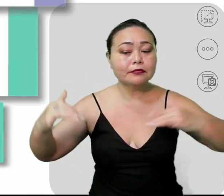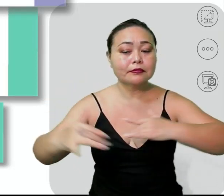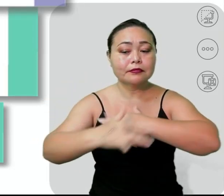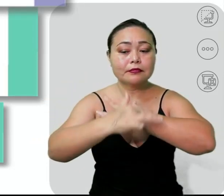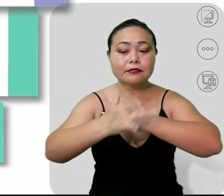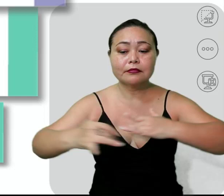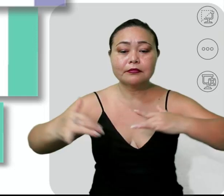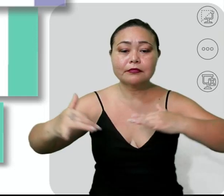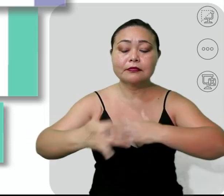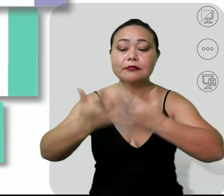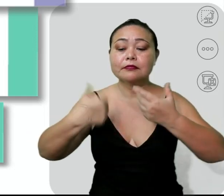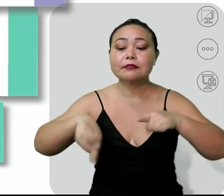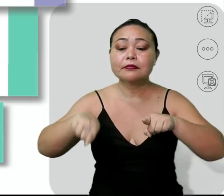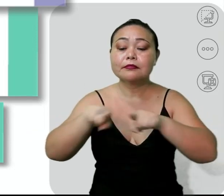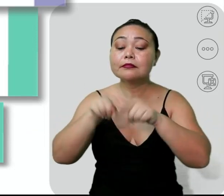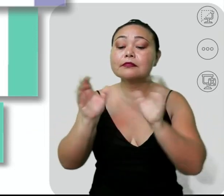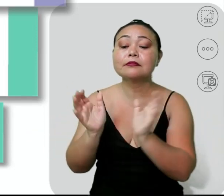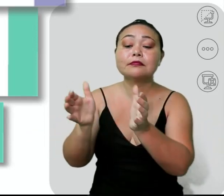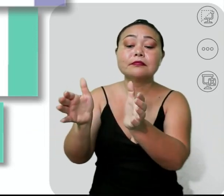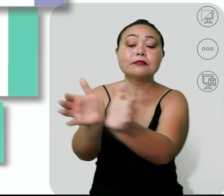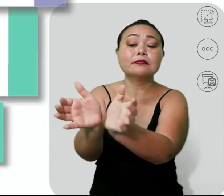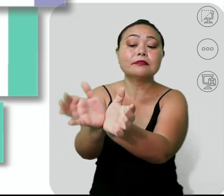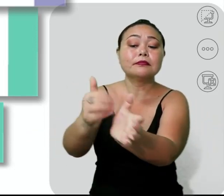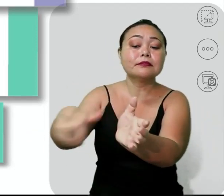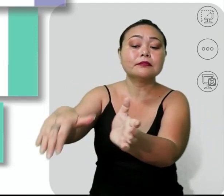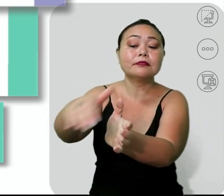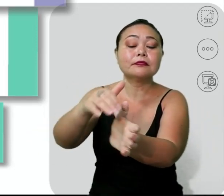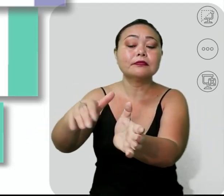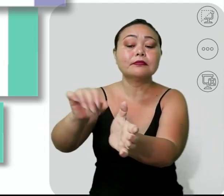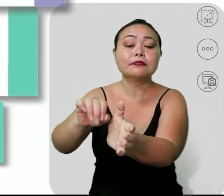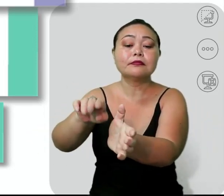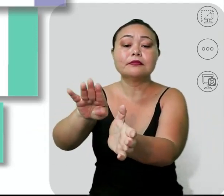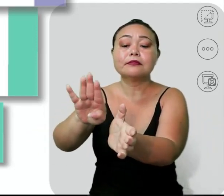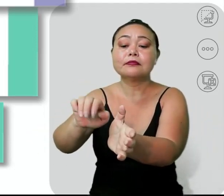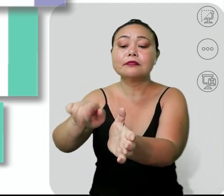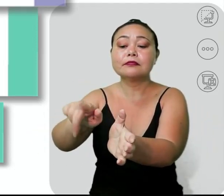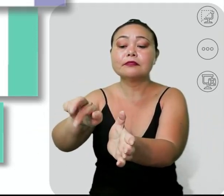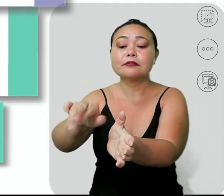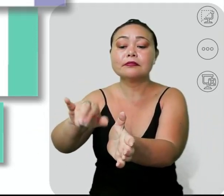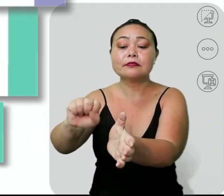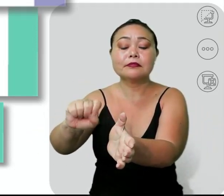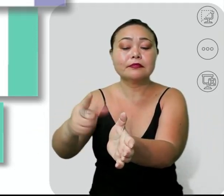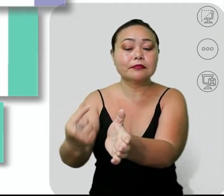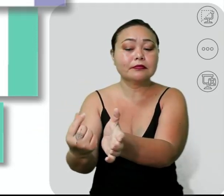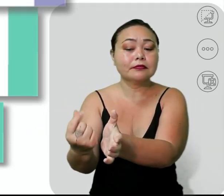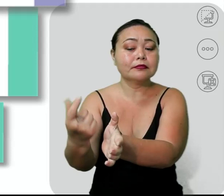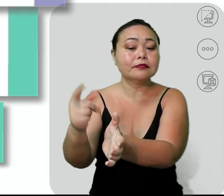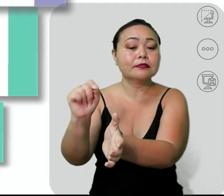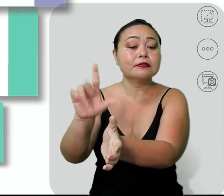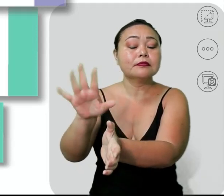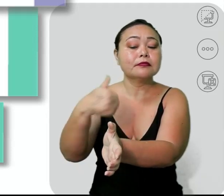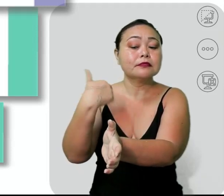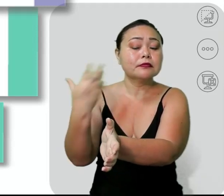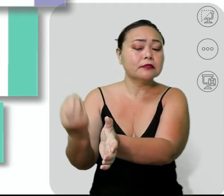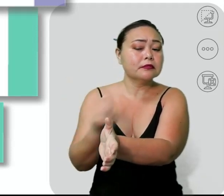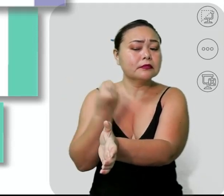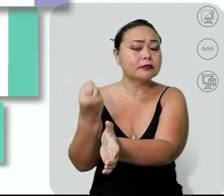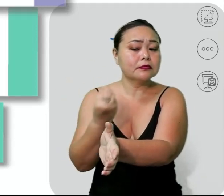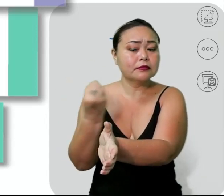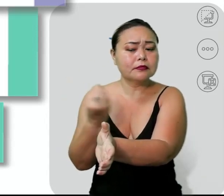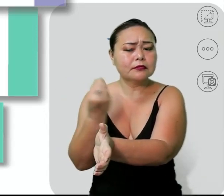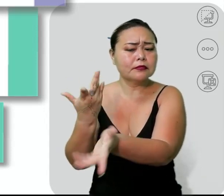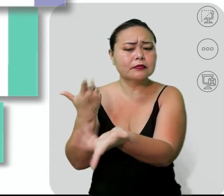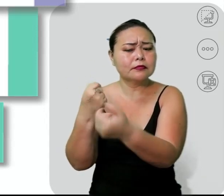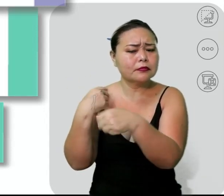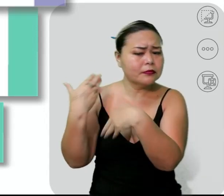cidades e também o surgimento dessa classe, a burguesia, tá? Vejam como que se deu,